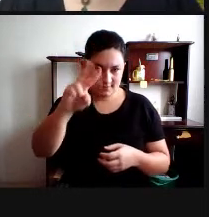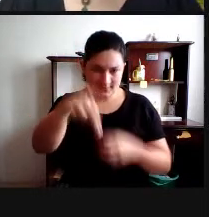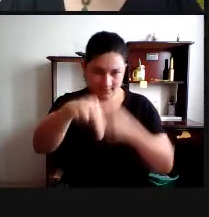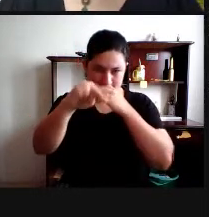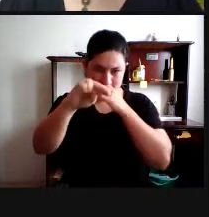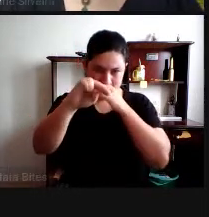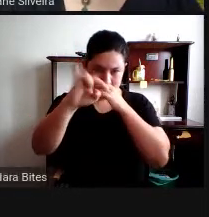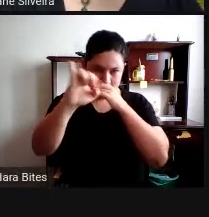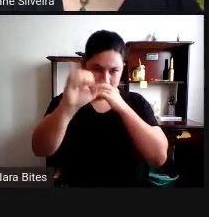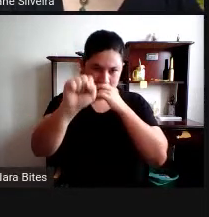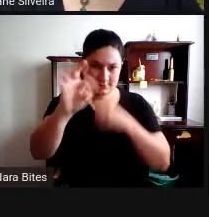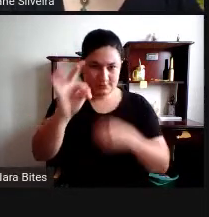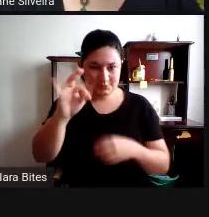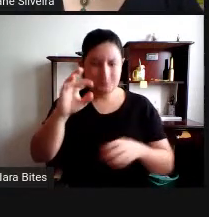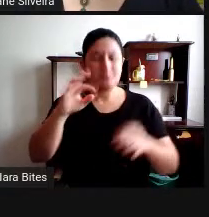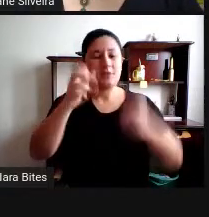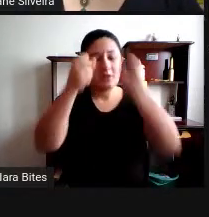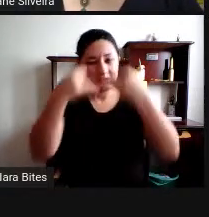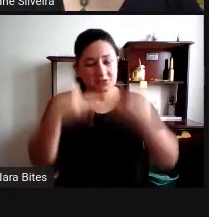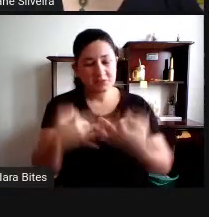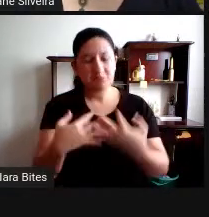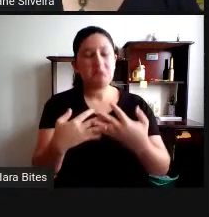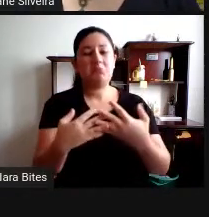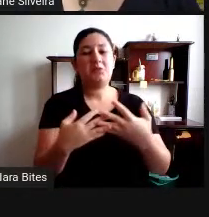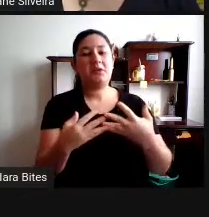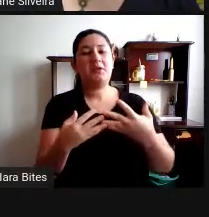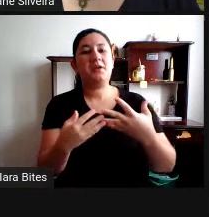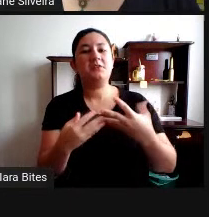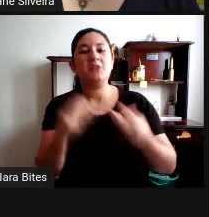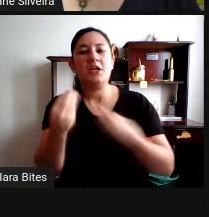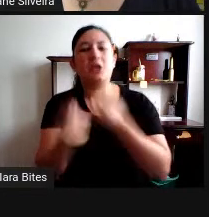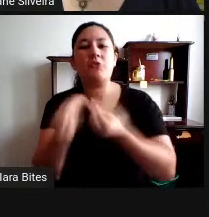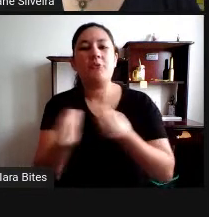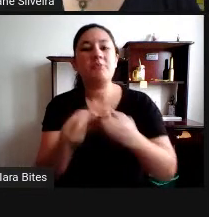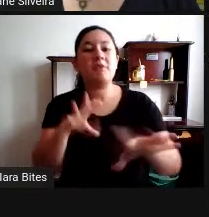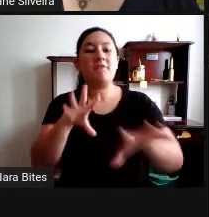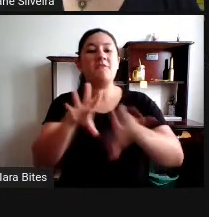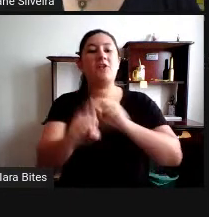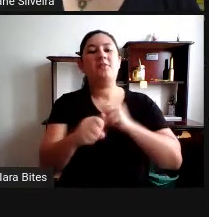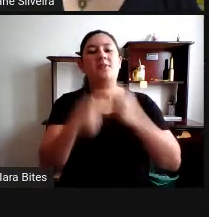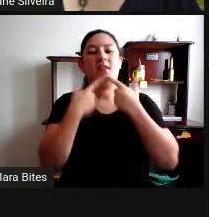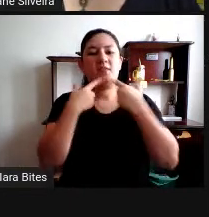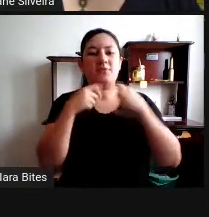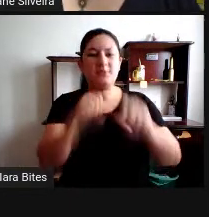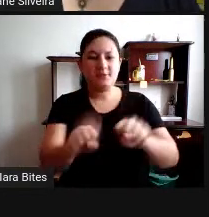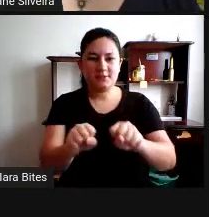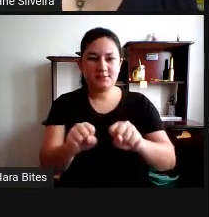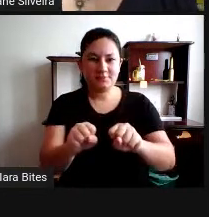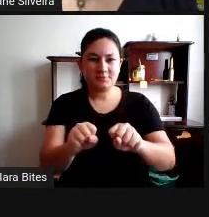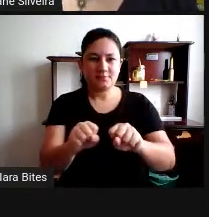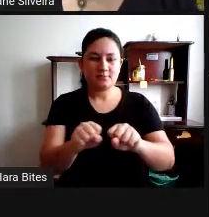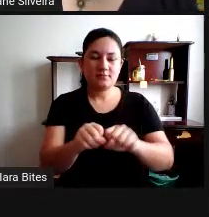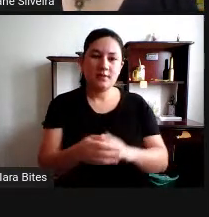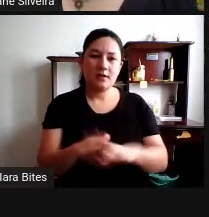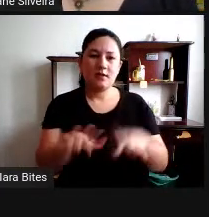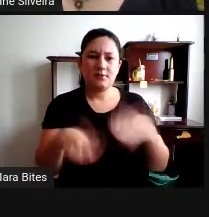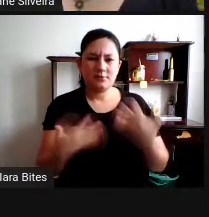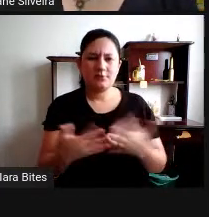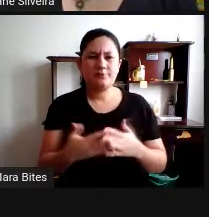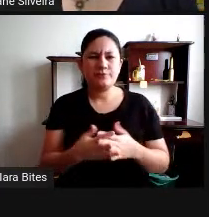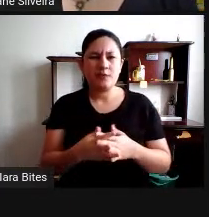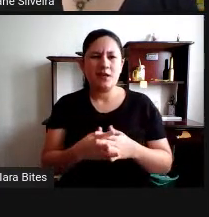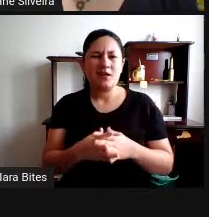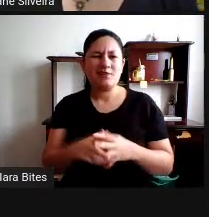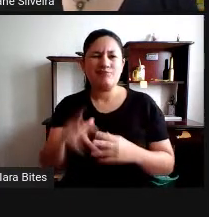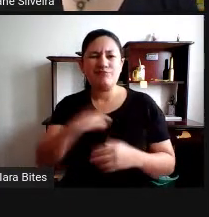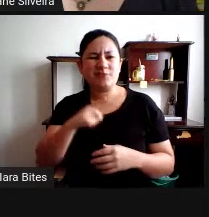a questão da formação do linguista nessas cartas de Sussir. Em uma das cartas, que é uma das cartas